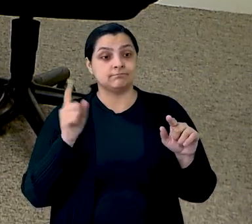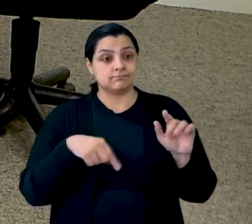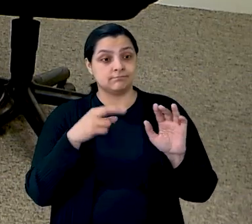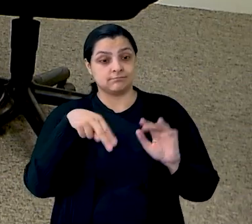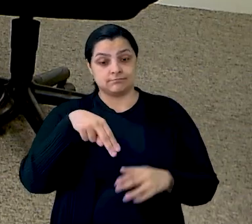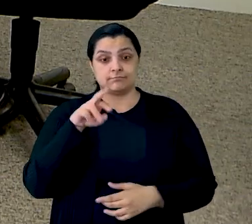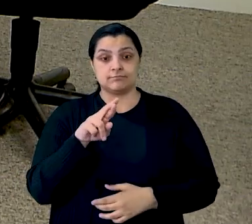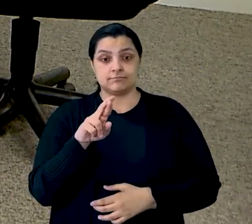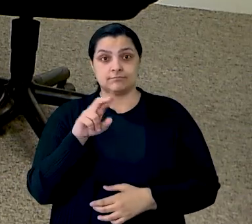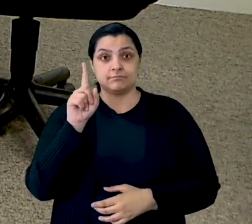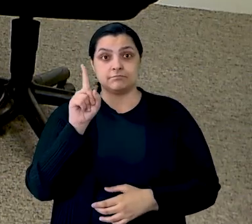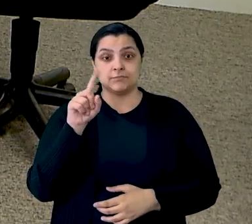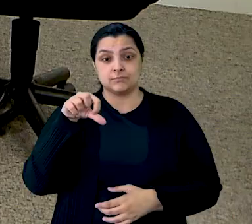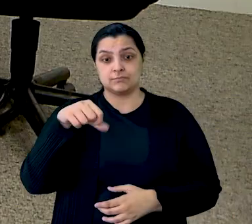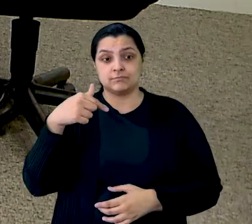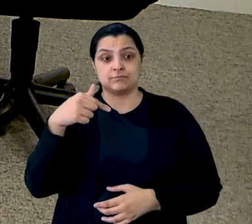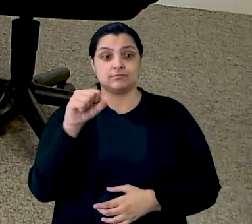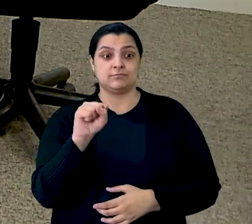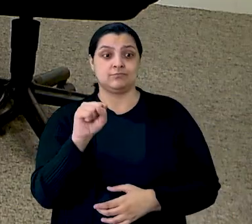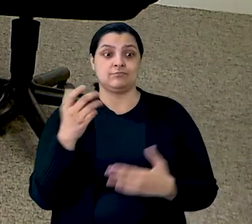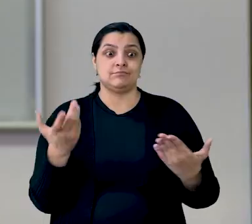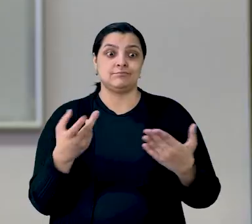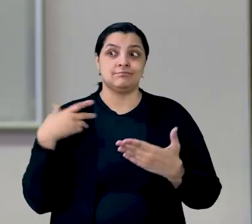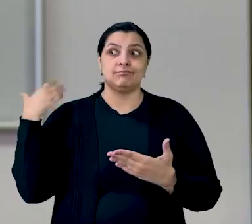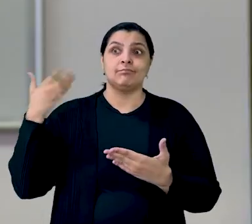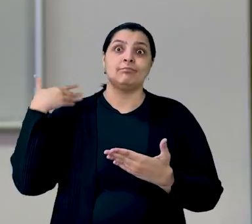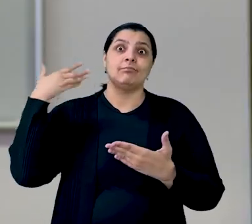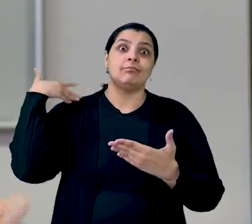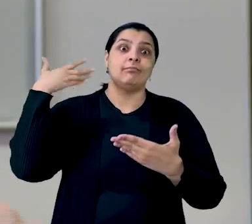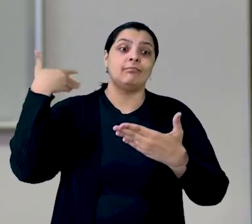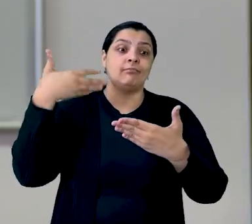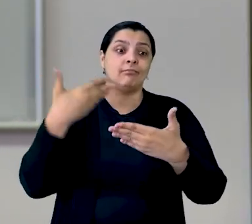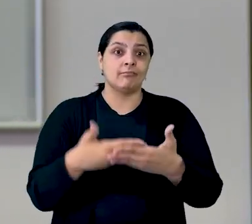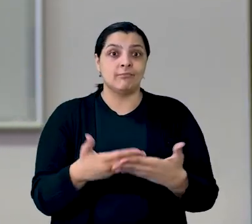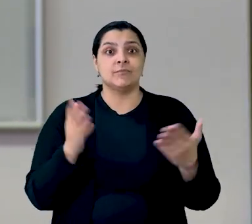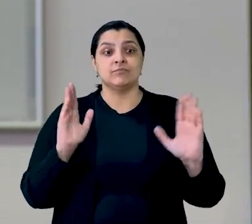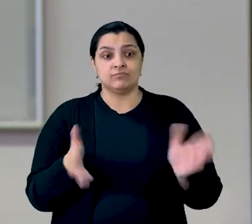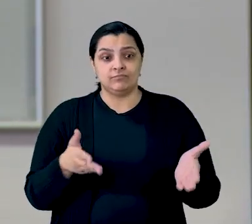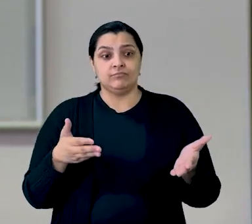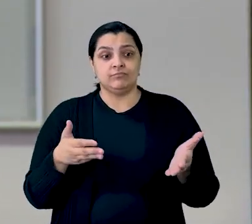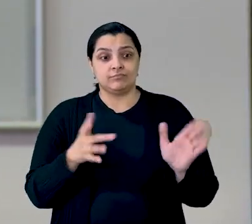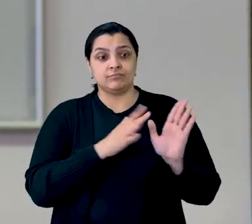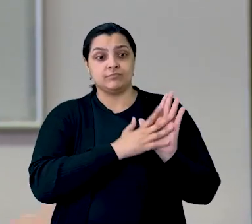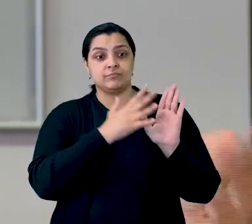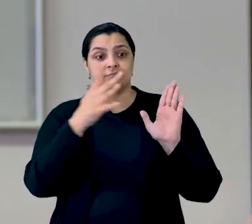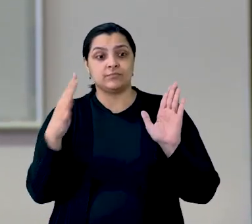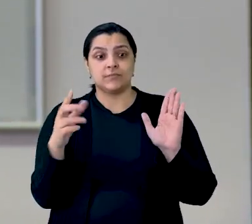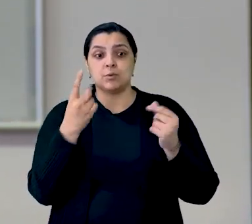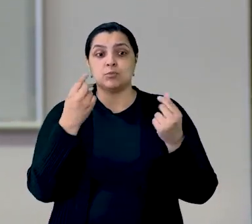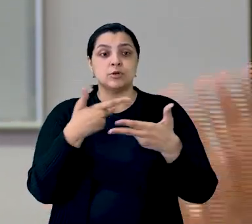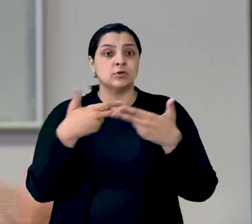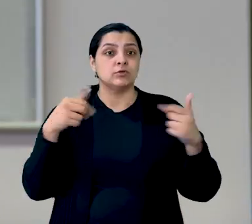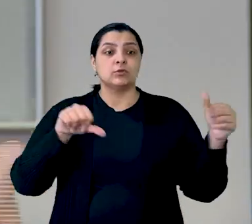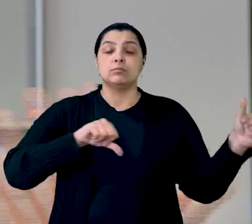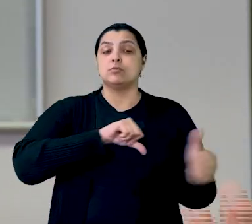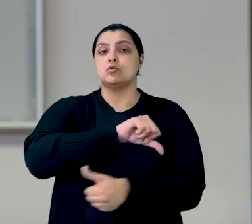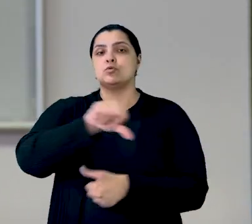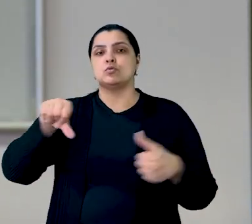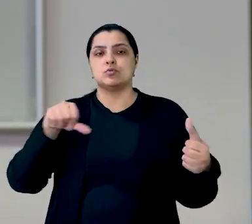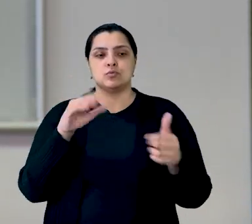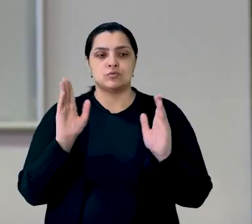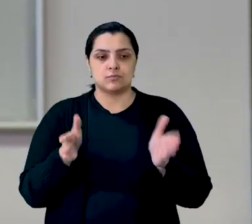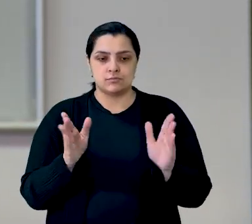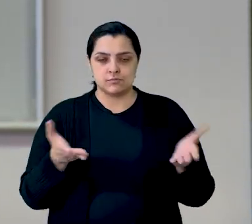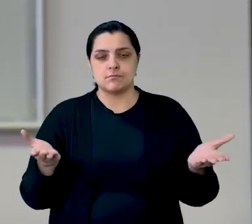normas têm um tempo. A ANR originalmente ela é de 1978. Então, ela tem um trânsito de tempo de muitas coisas que aconteceram no mundo